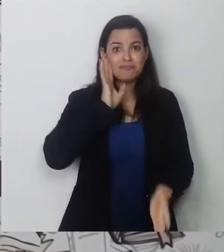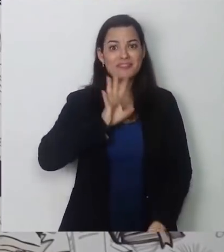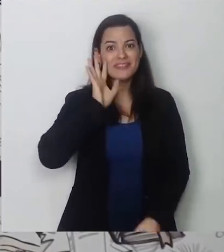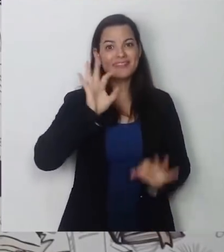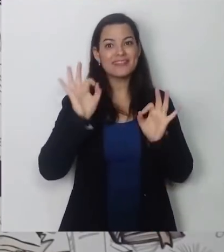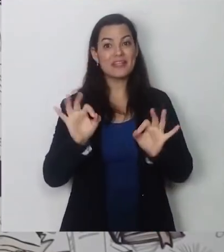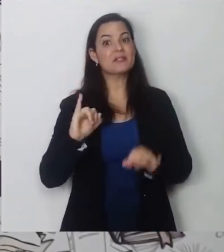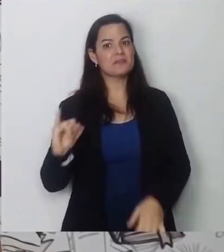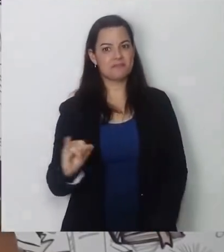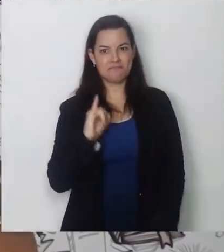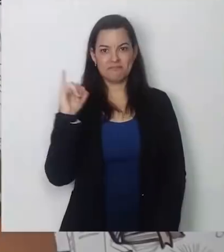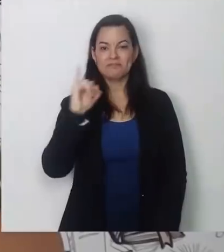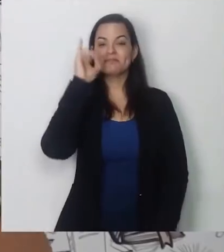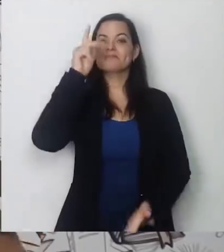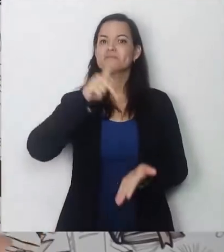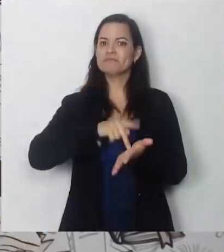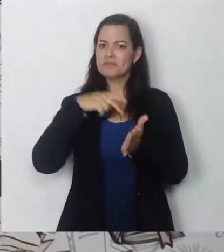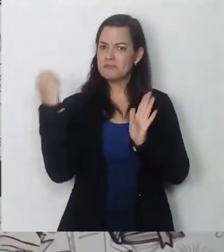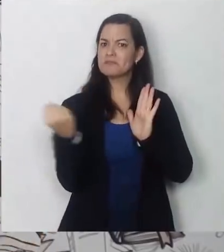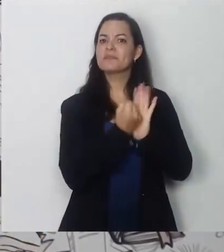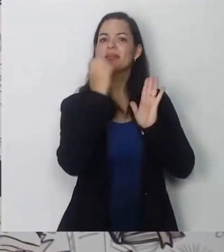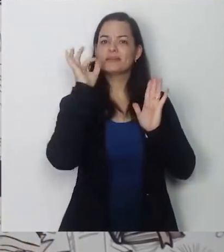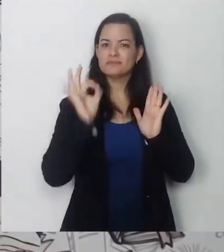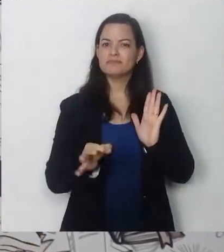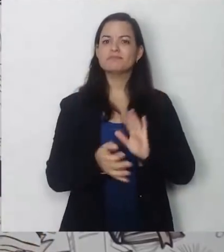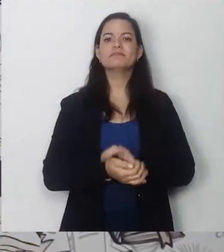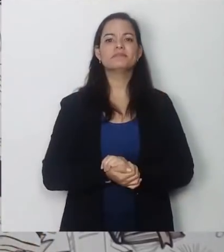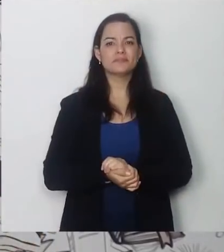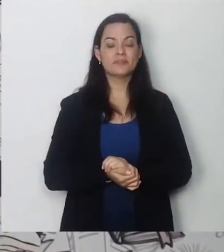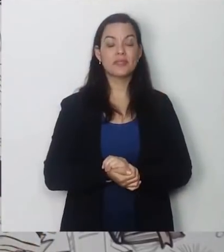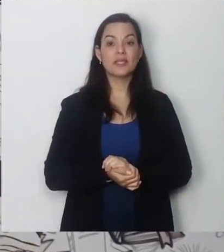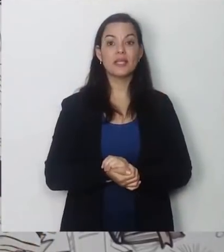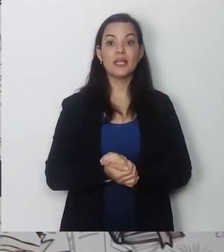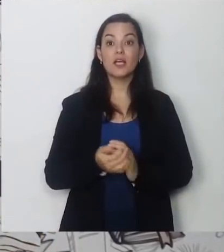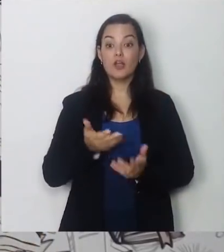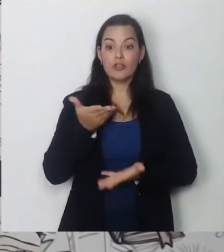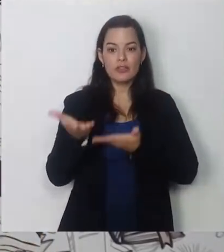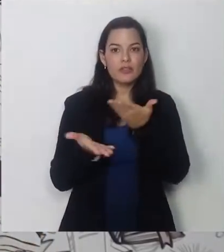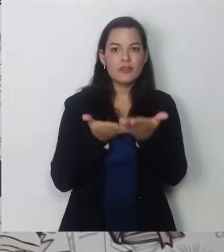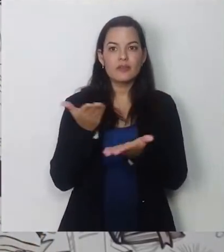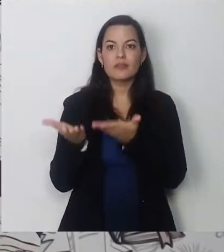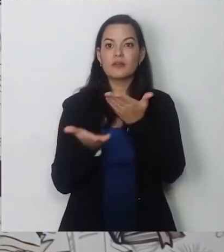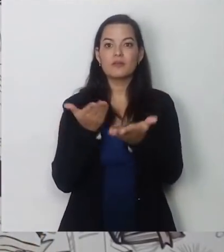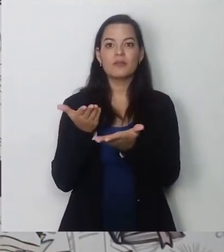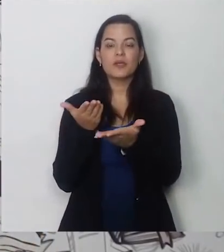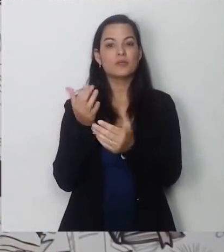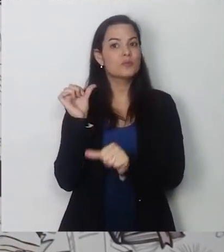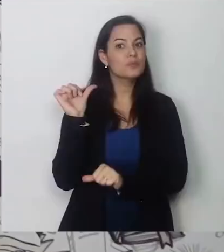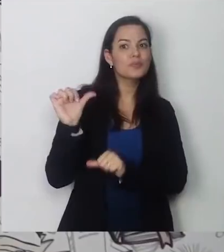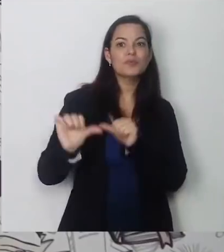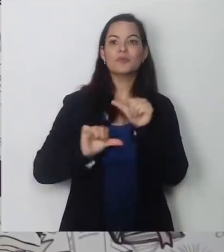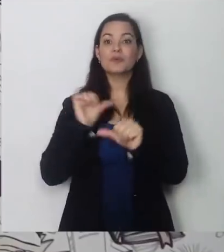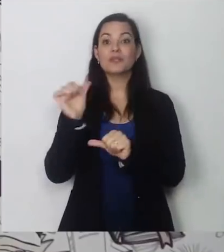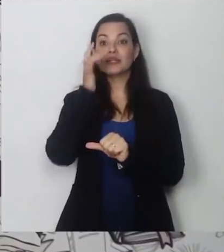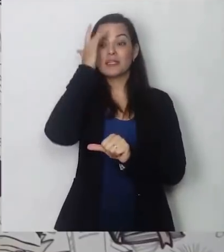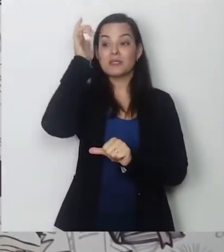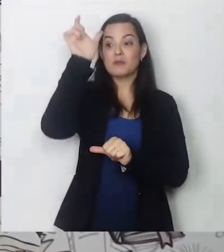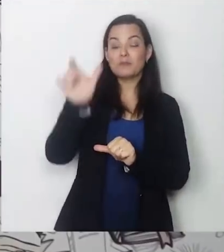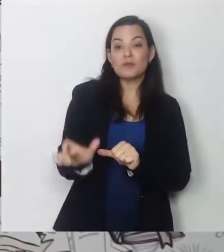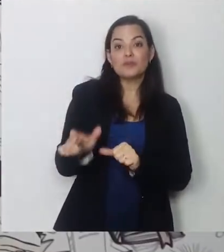foi importante, um marco tão importante que mudou o tratamento das pessoas que precisavam de